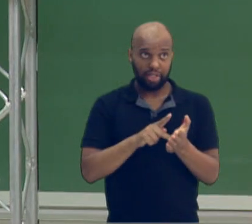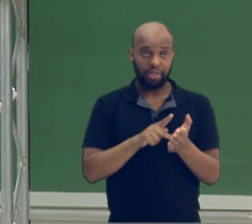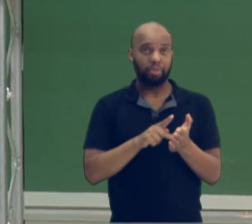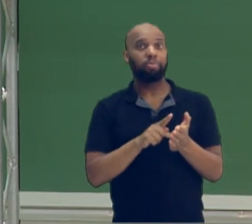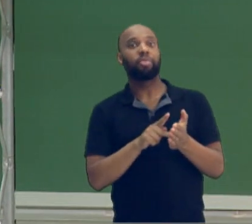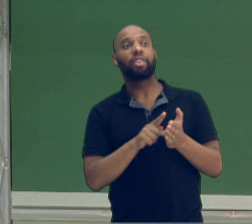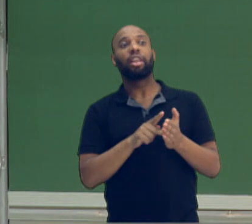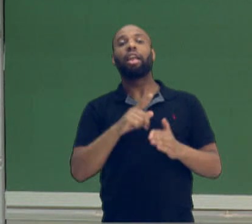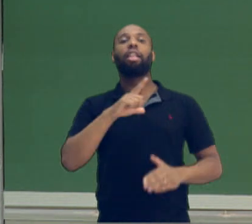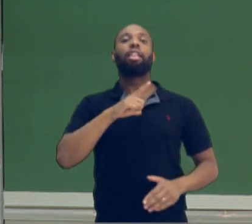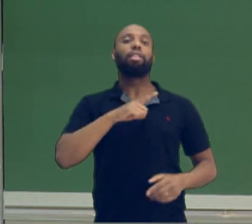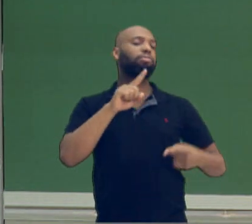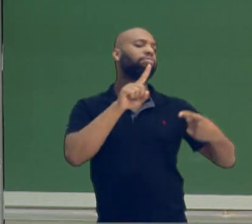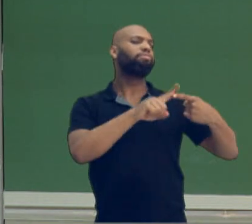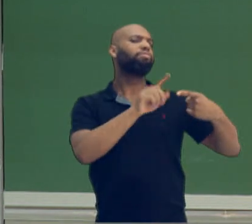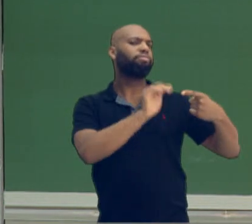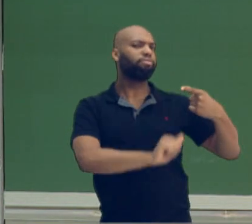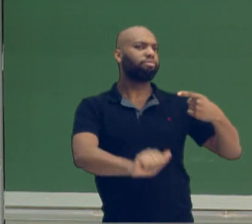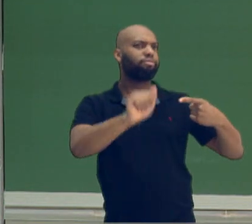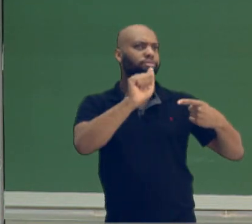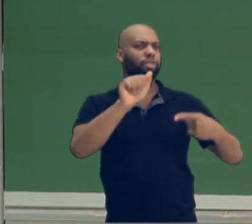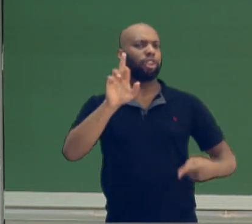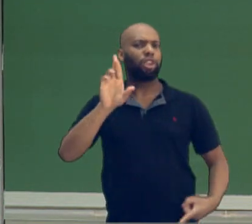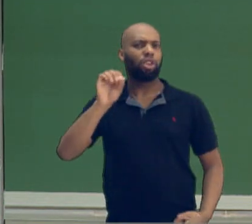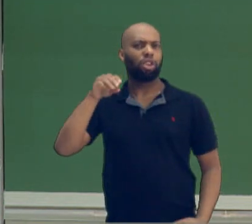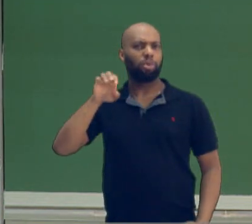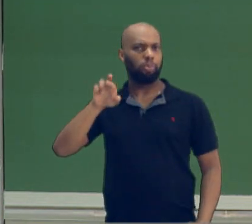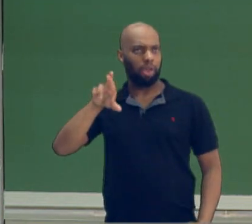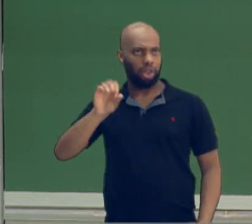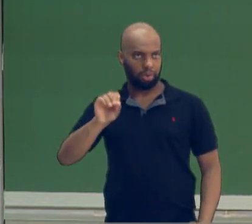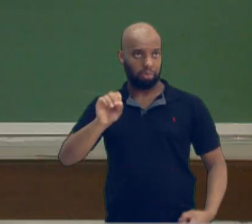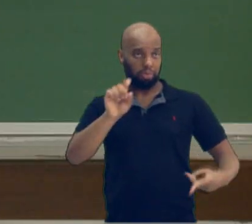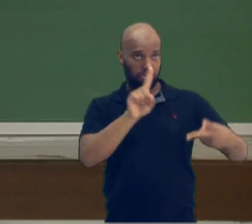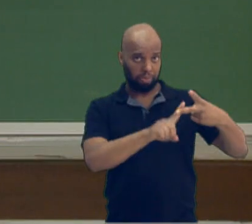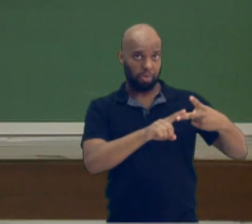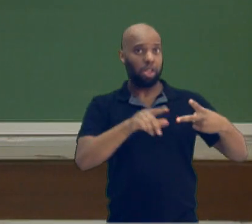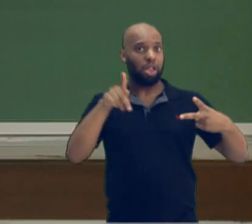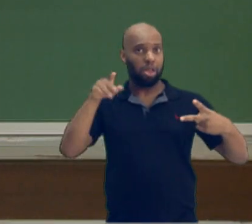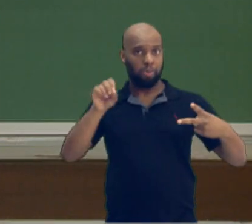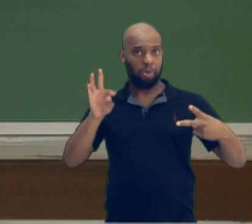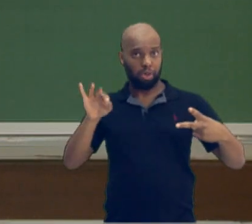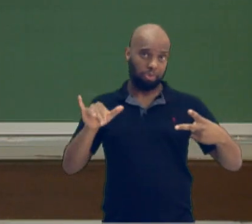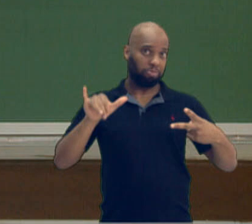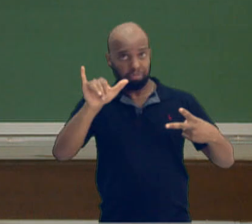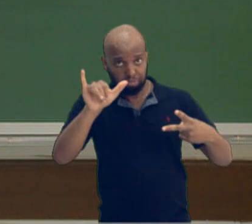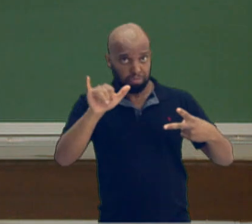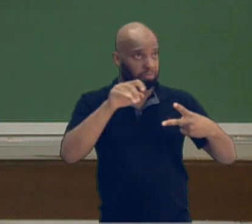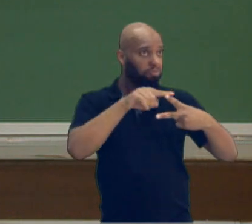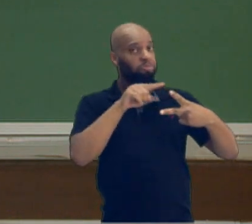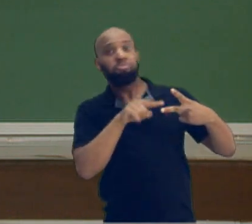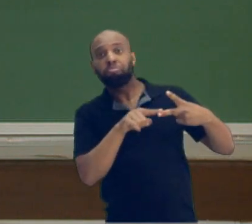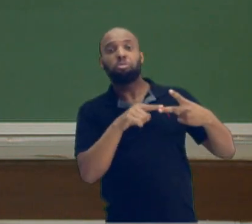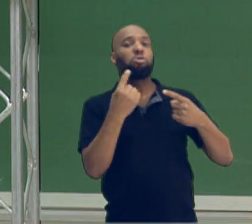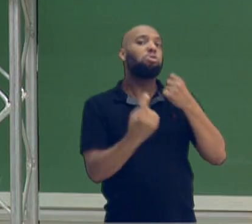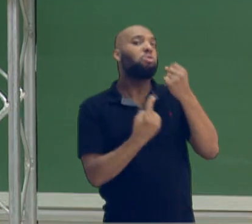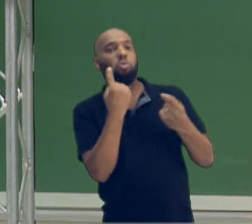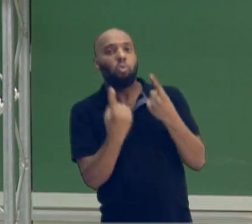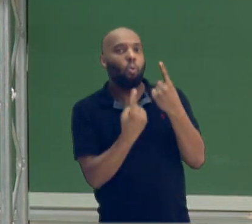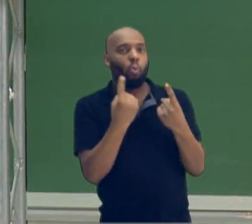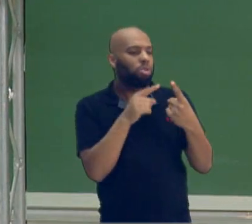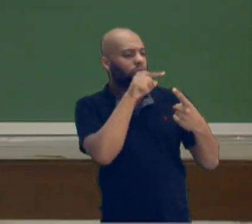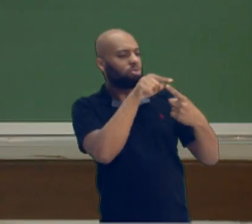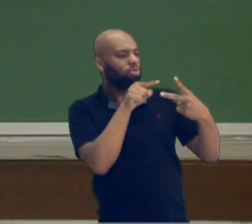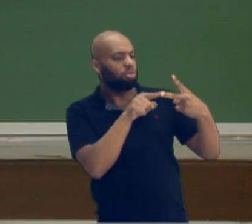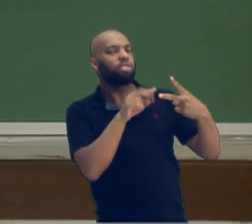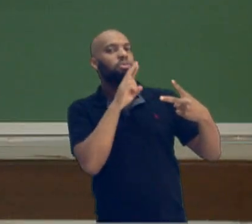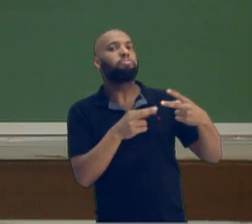lá, então. Letra A, Romero Brito. Letra B, Poti Lazarotto. Qual é a resposta